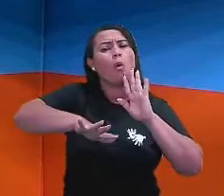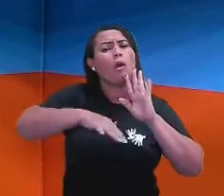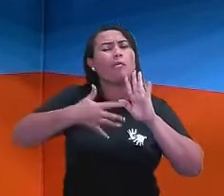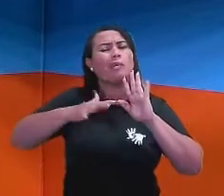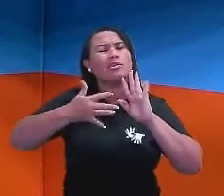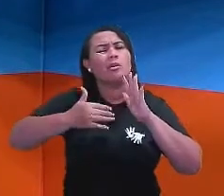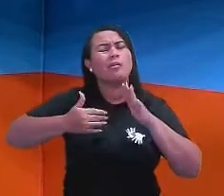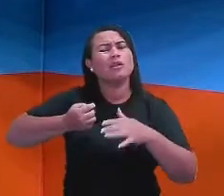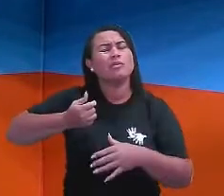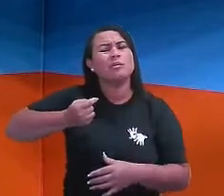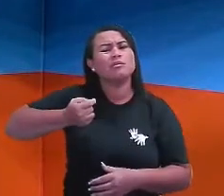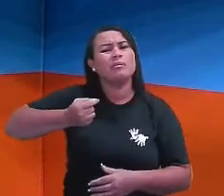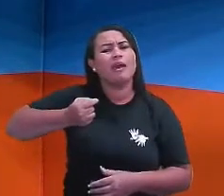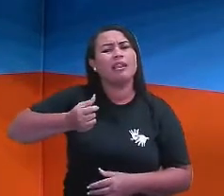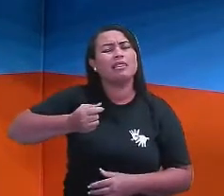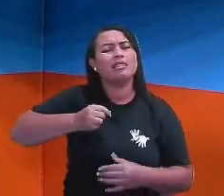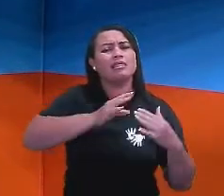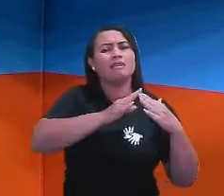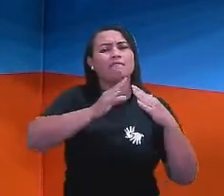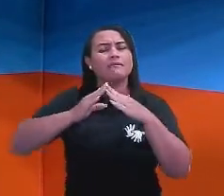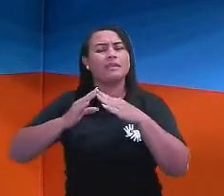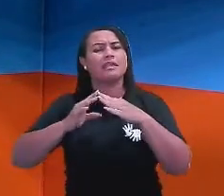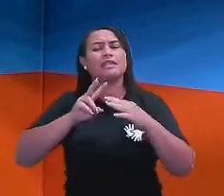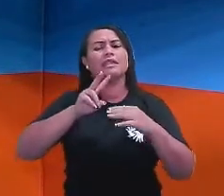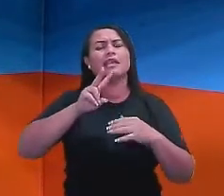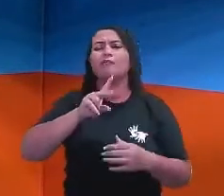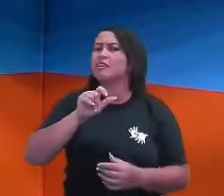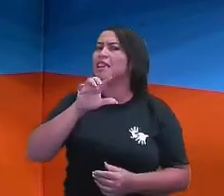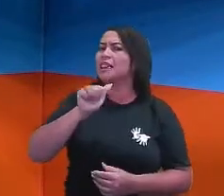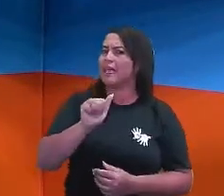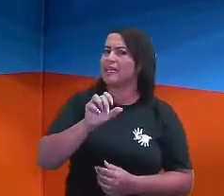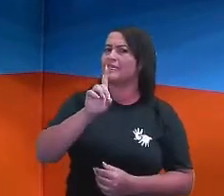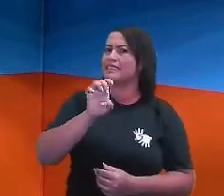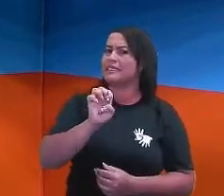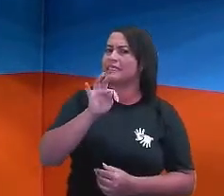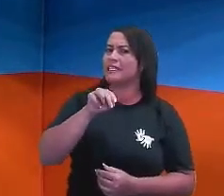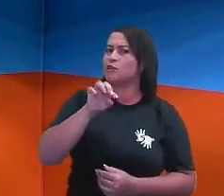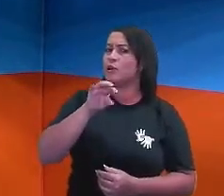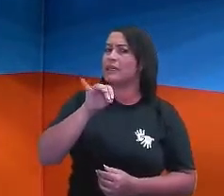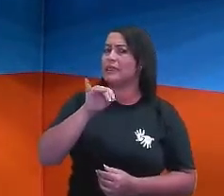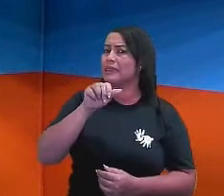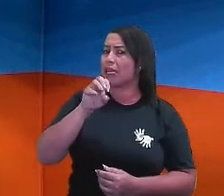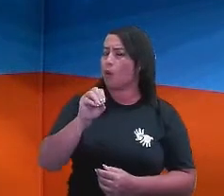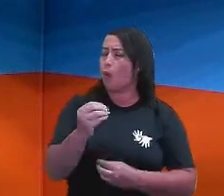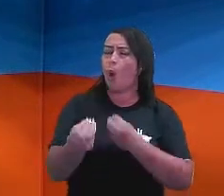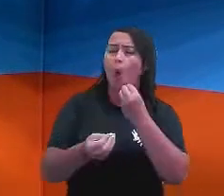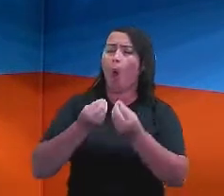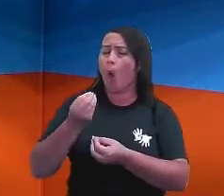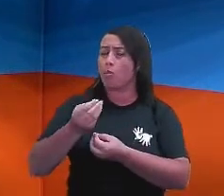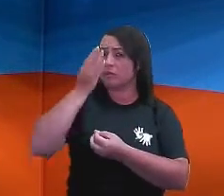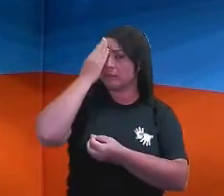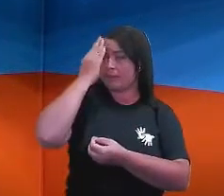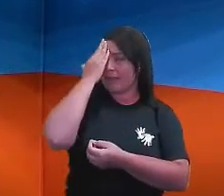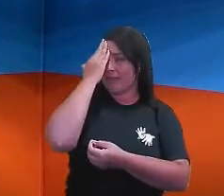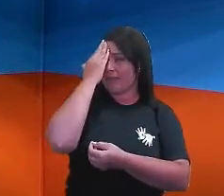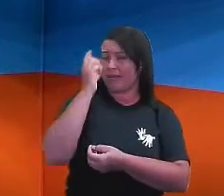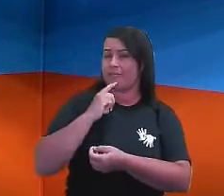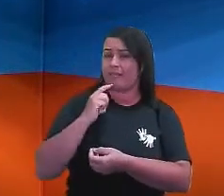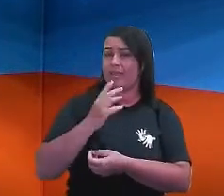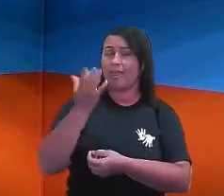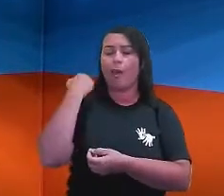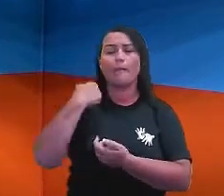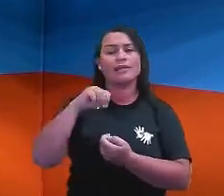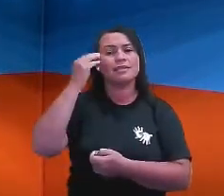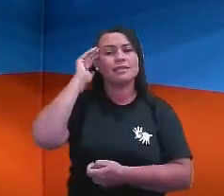de Santo Antão? Gente, para a gente saber a área existente naquela época, eu preciso saber